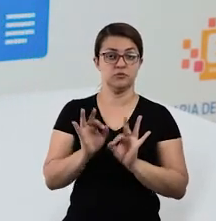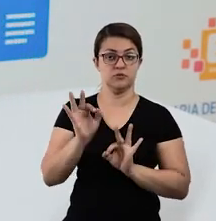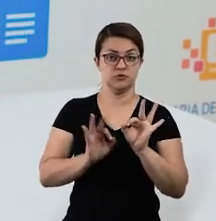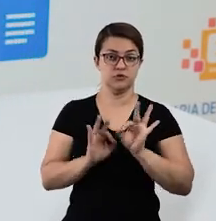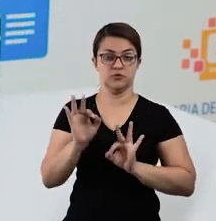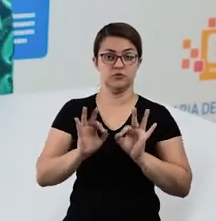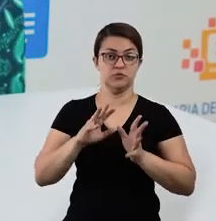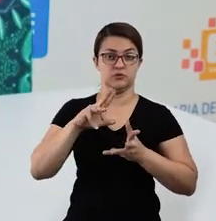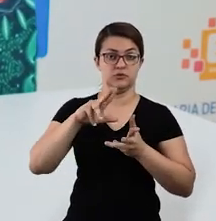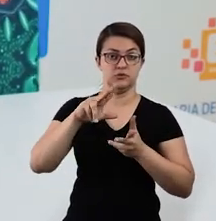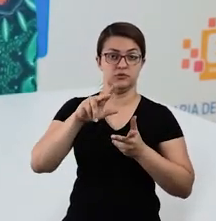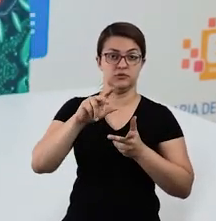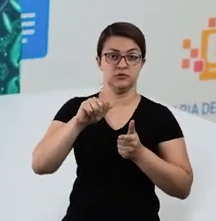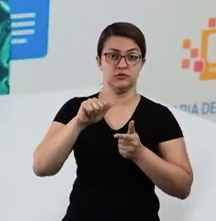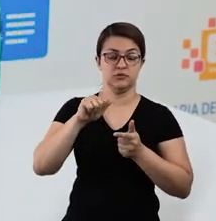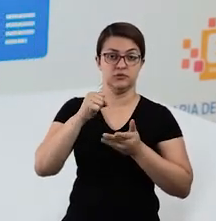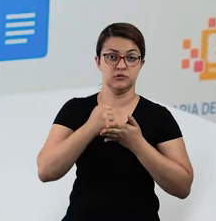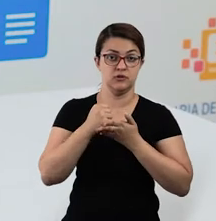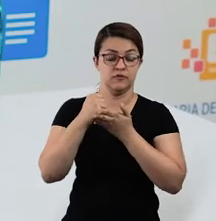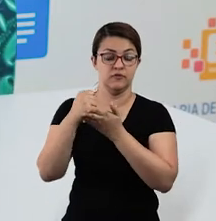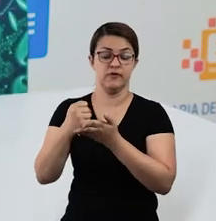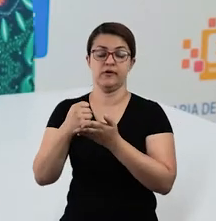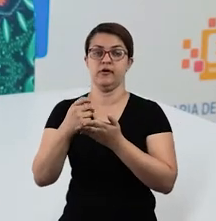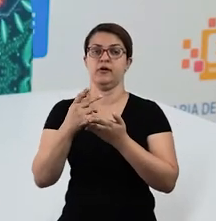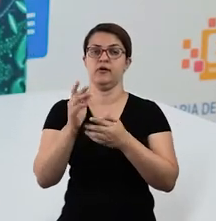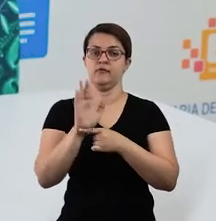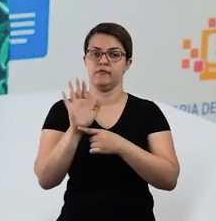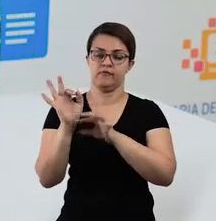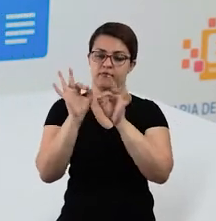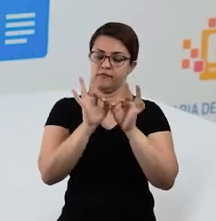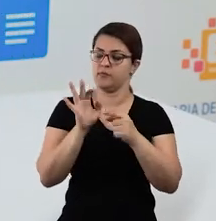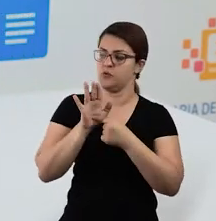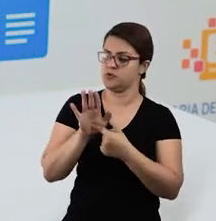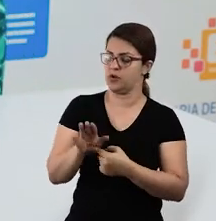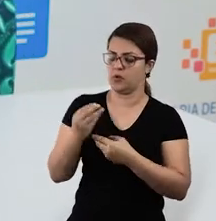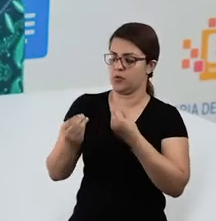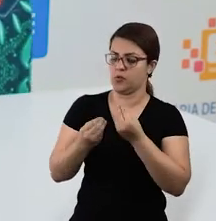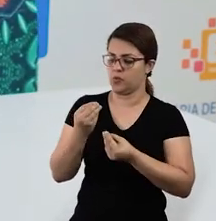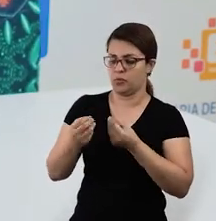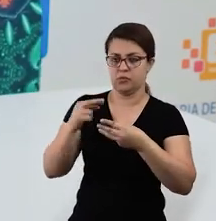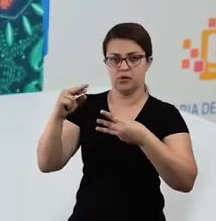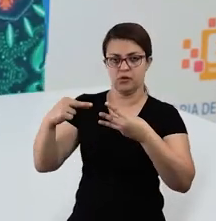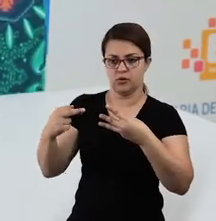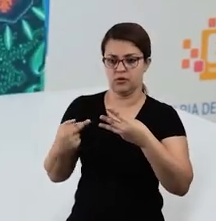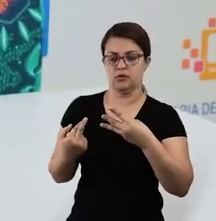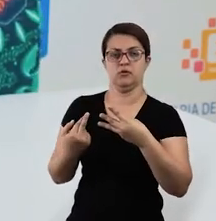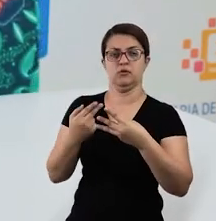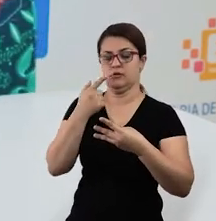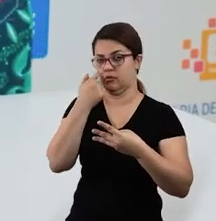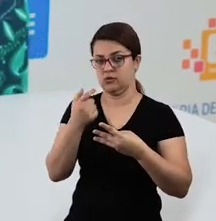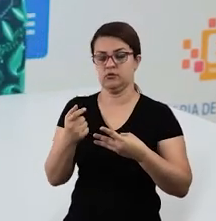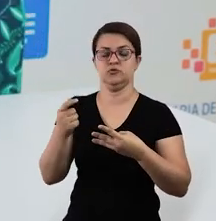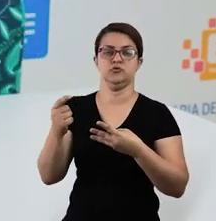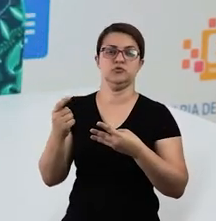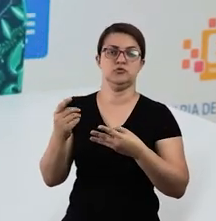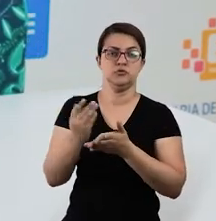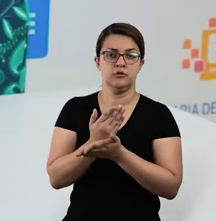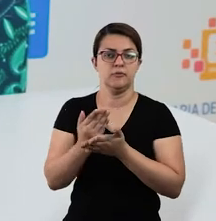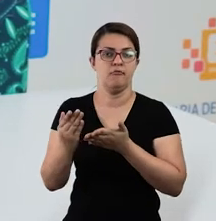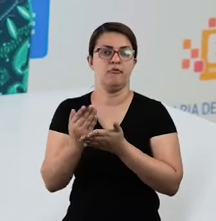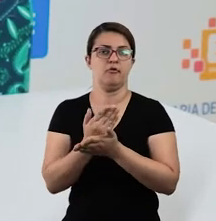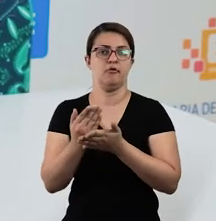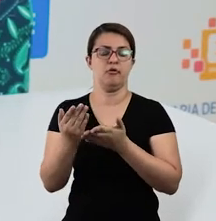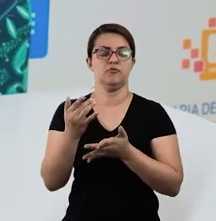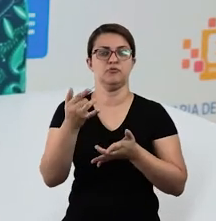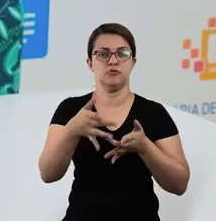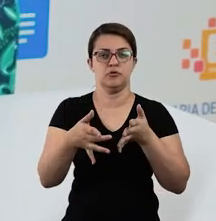da Mônica. Ele vai falar sobre sustentabilidade, sobre reciclagem de lixo, é muito interessante. E aí na atividade